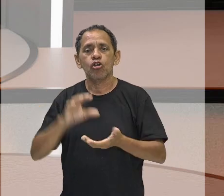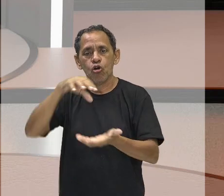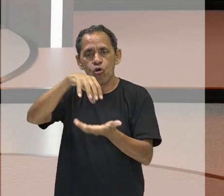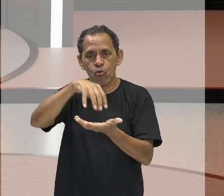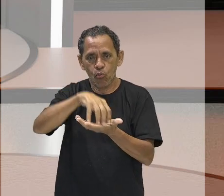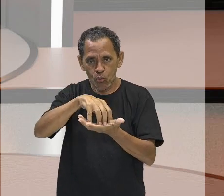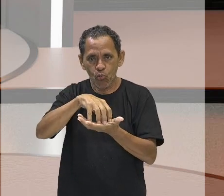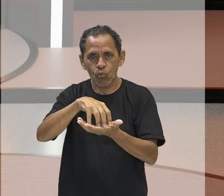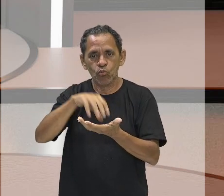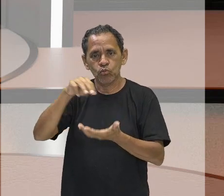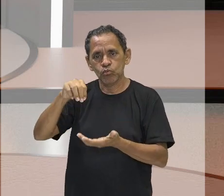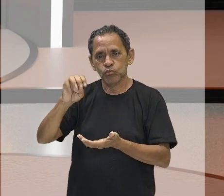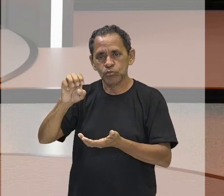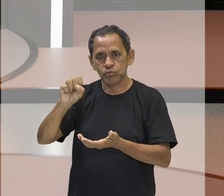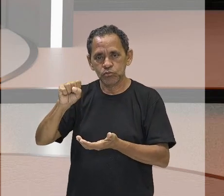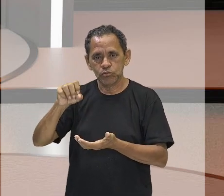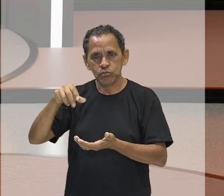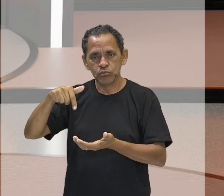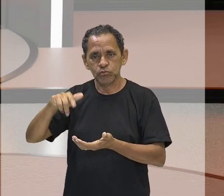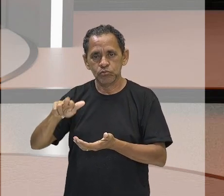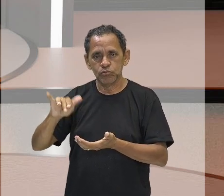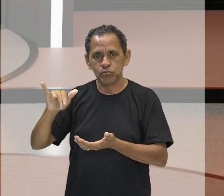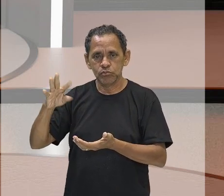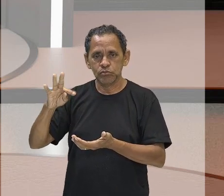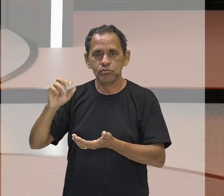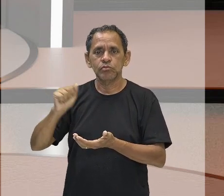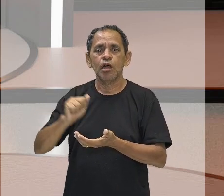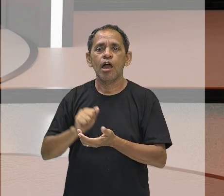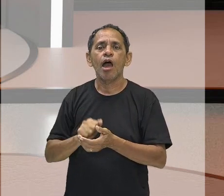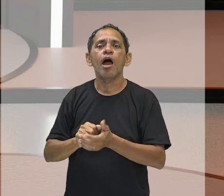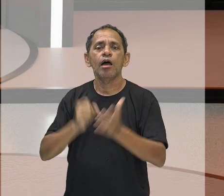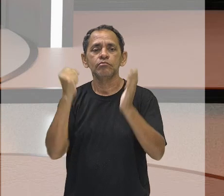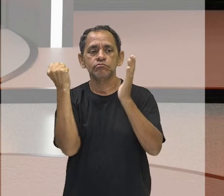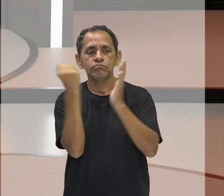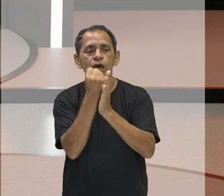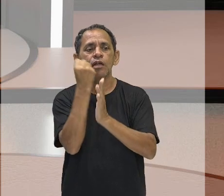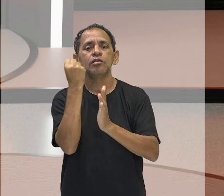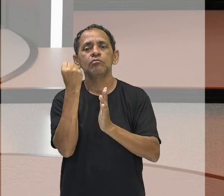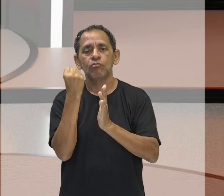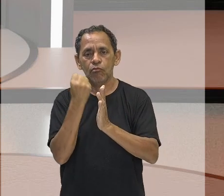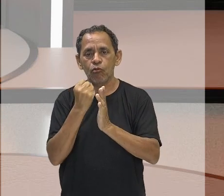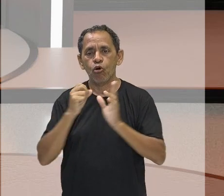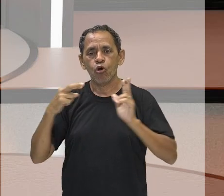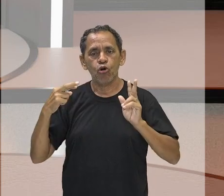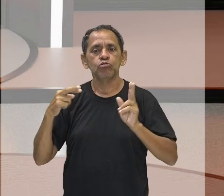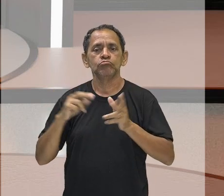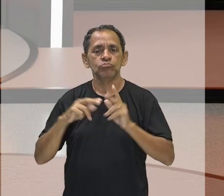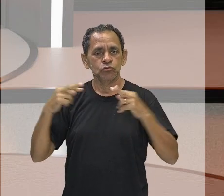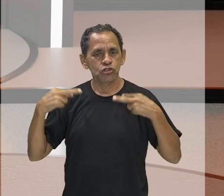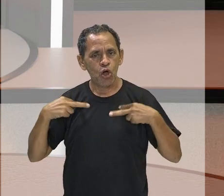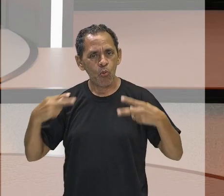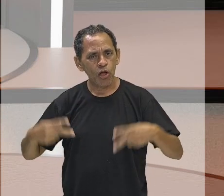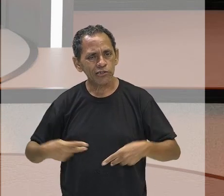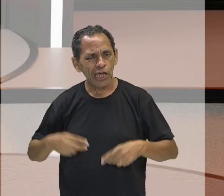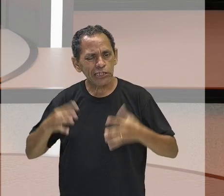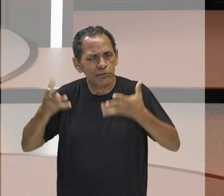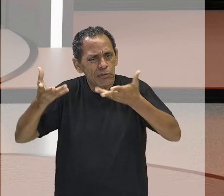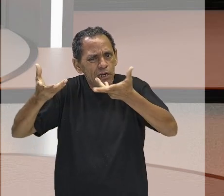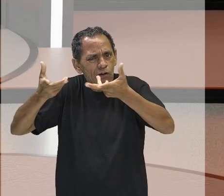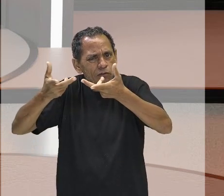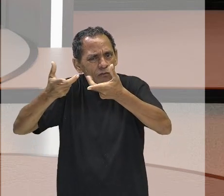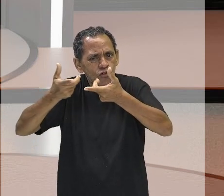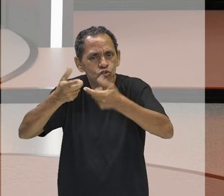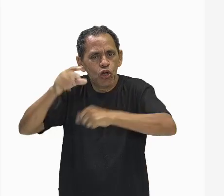agora ela é patrimônio da humanidade, considerada ali uma das grandes obras, um grandes monumentos da